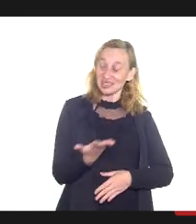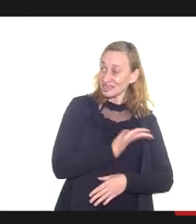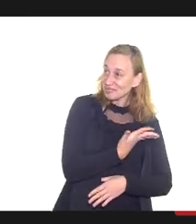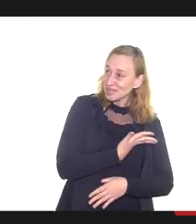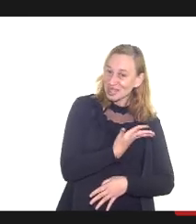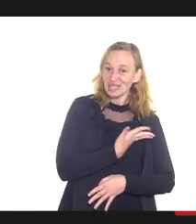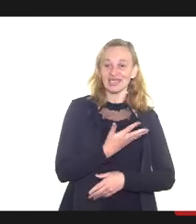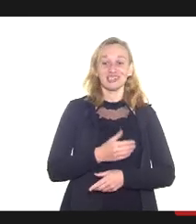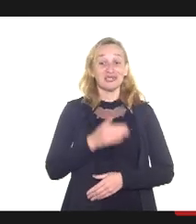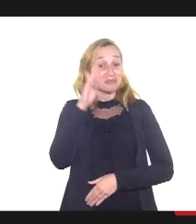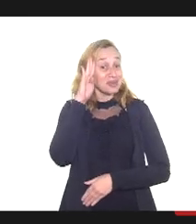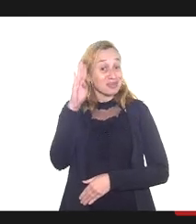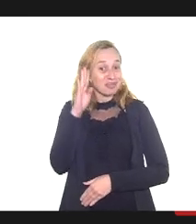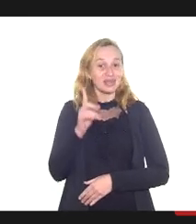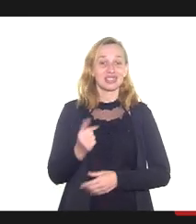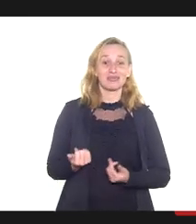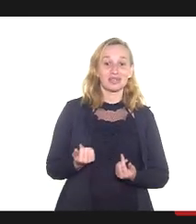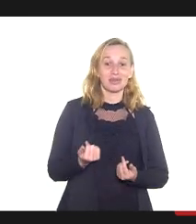colegas e principalmente o